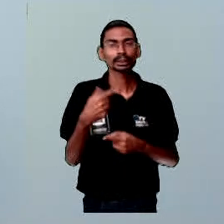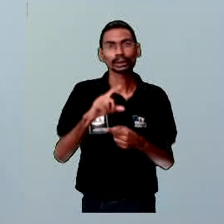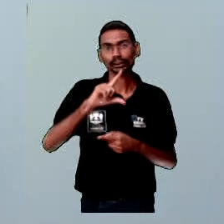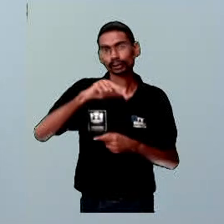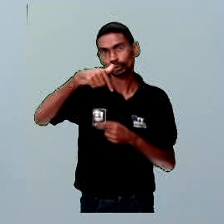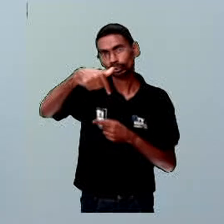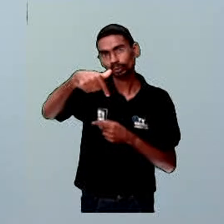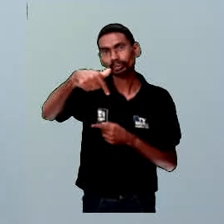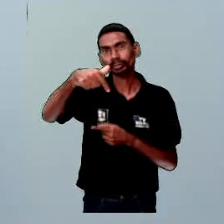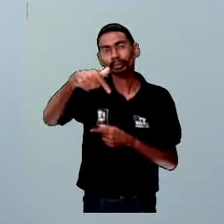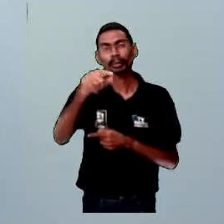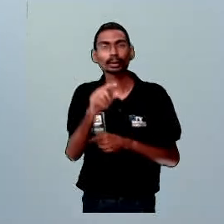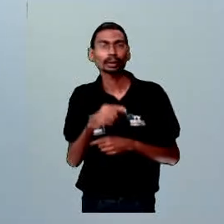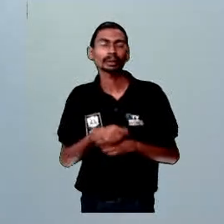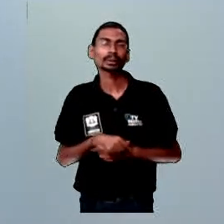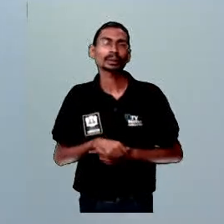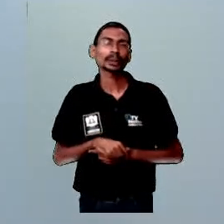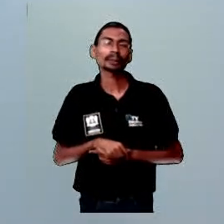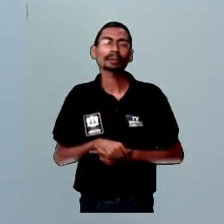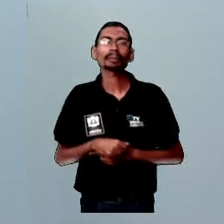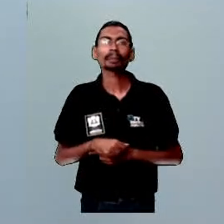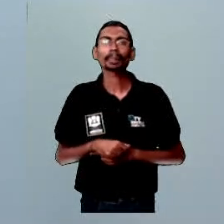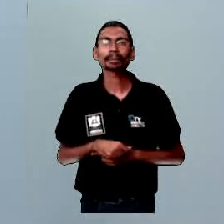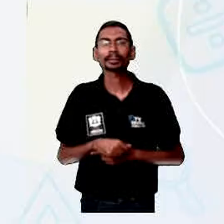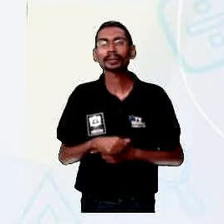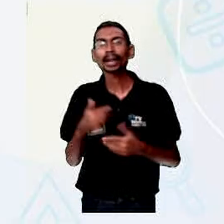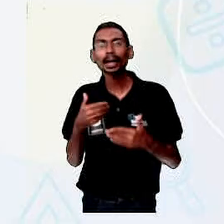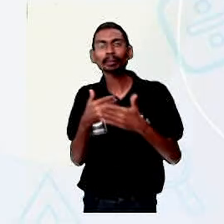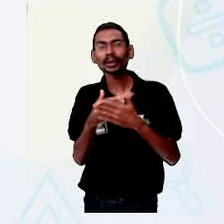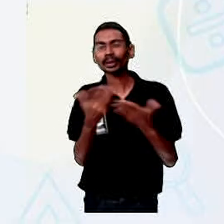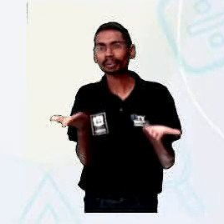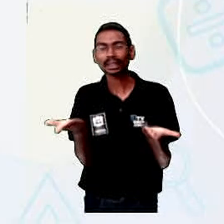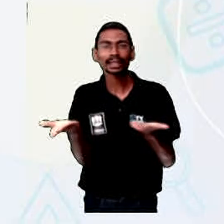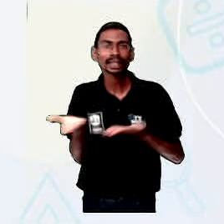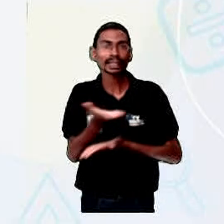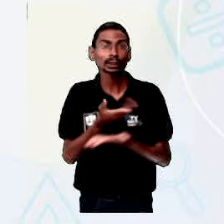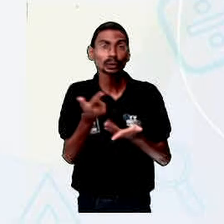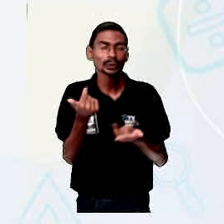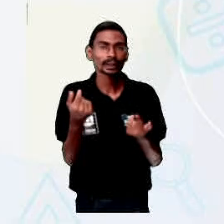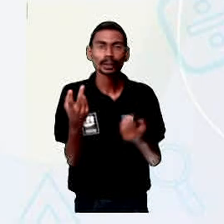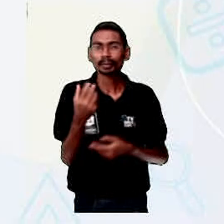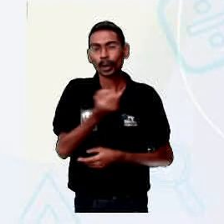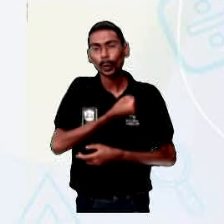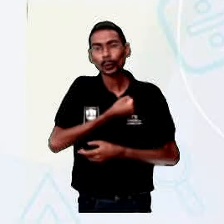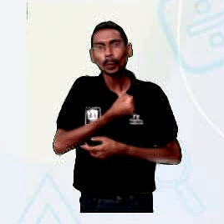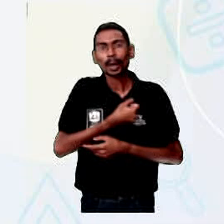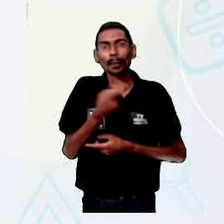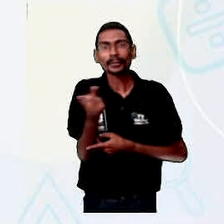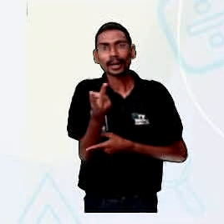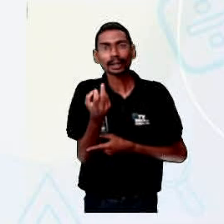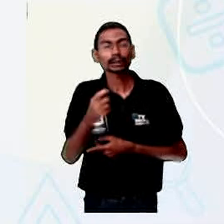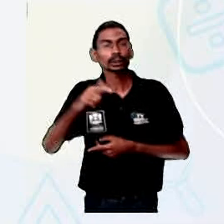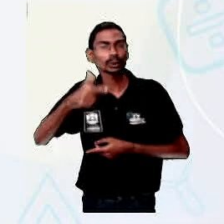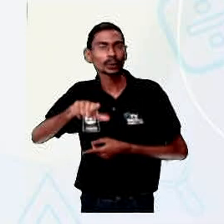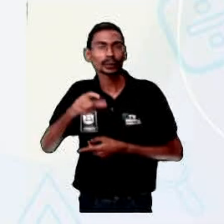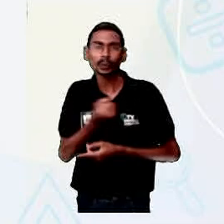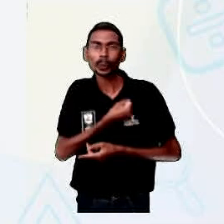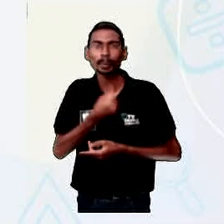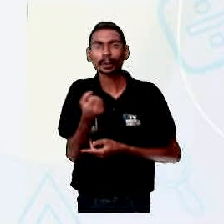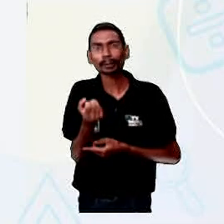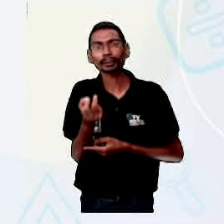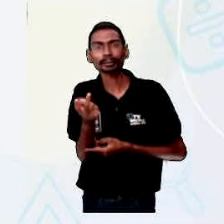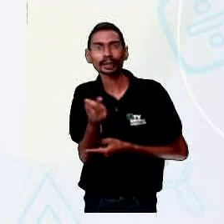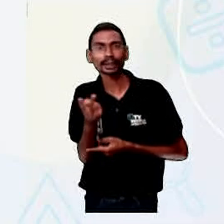7, ok? A próxima relação é se eu pegar um número par e outro número par. Somando